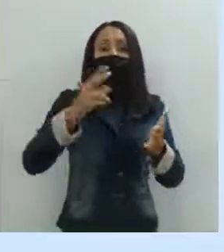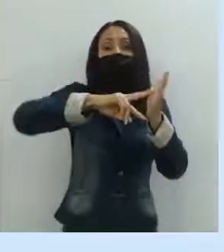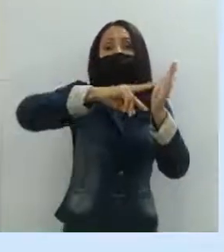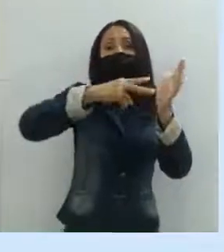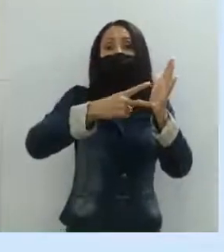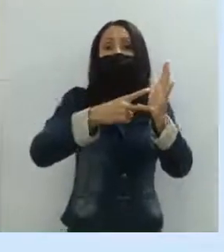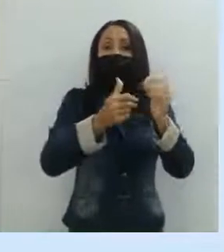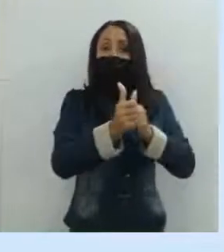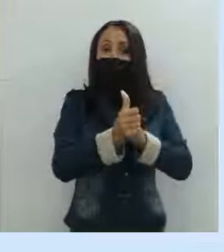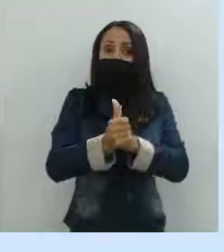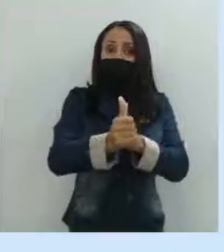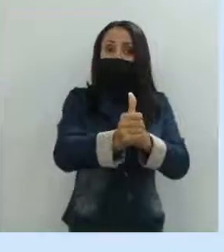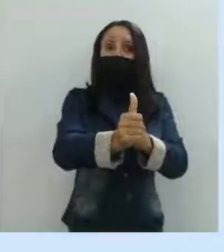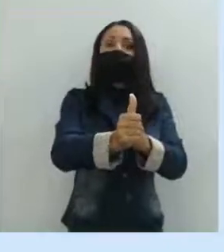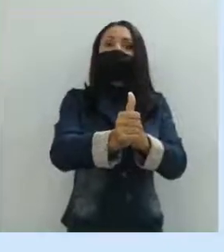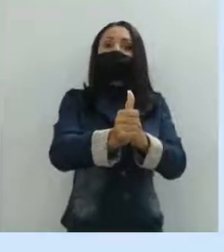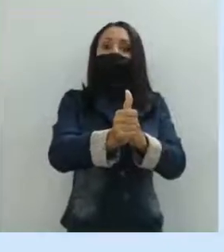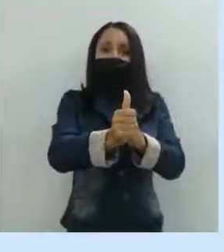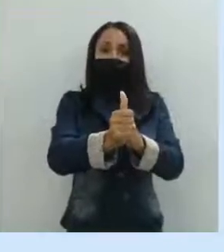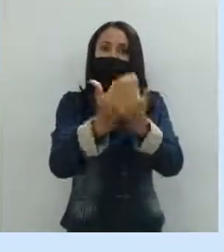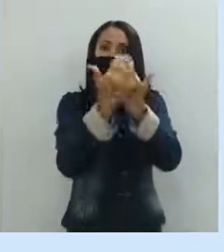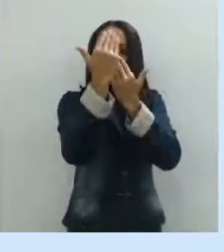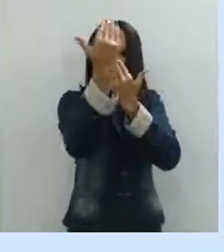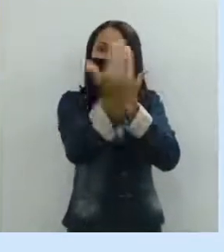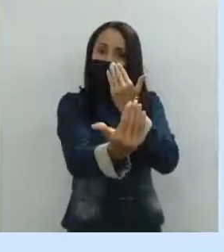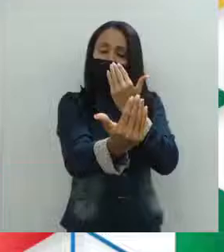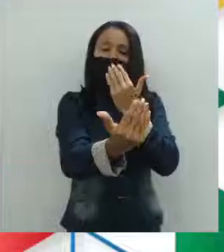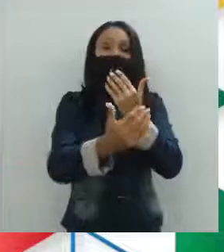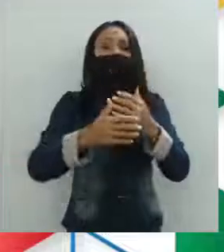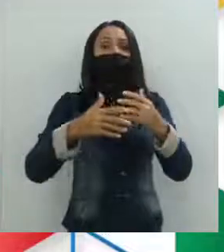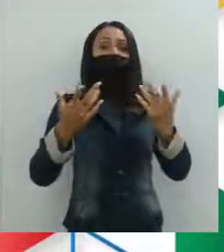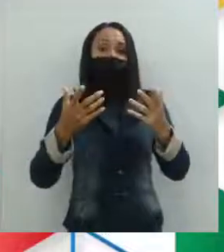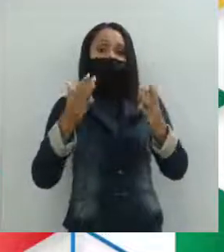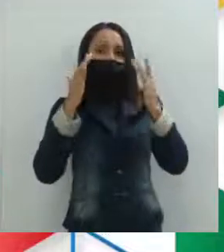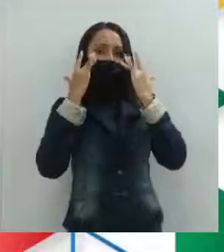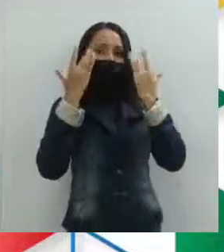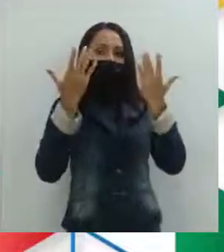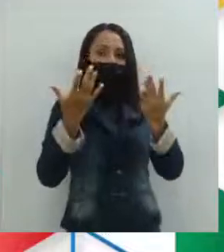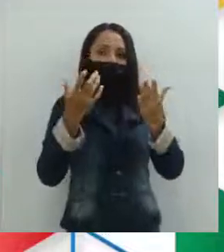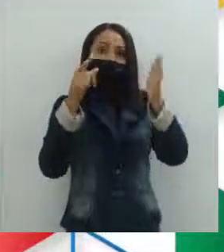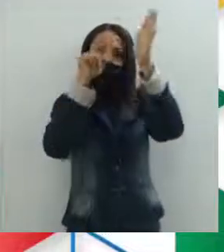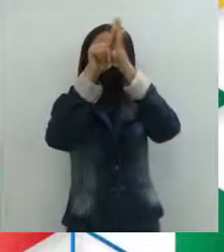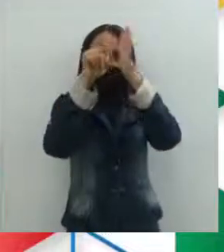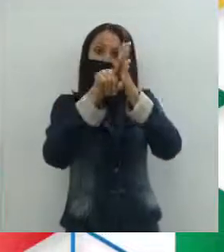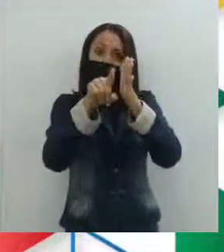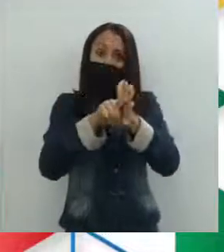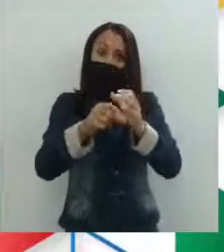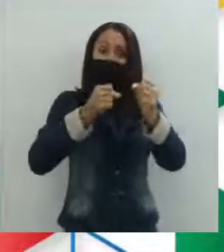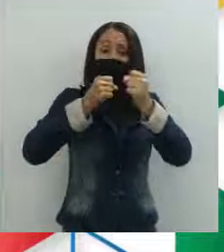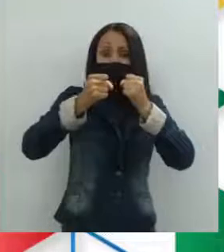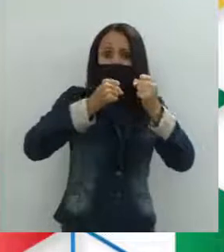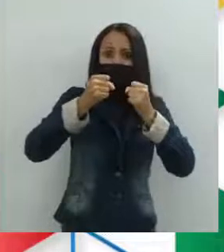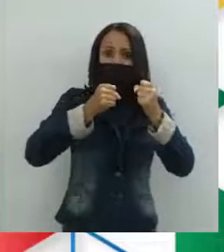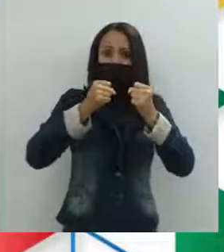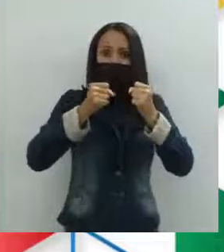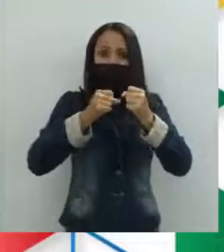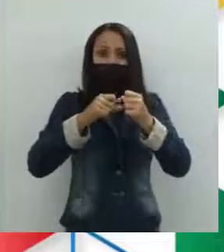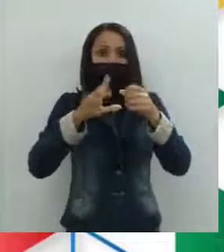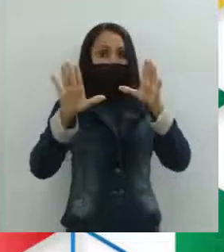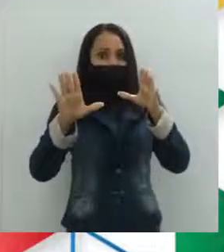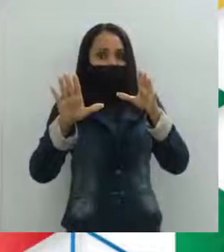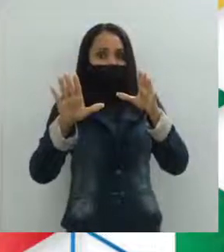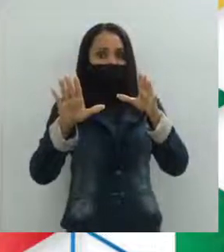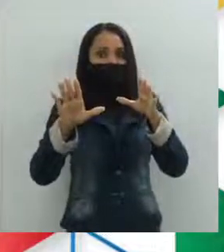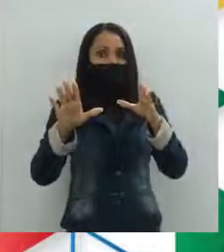que vem à frente. E preste bem atenção, mais uma vez, trago as perguntas do jornalismo. Grave bem, olhem